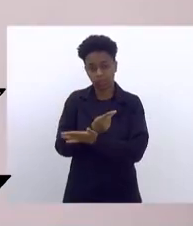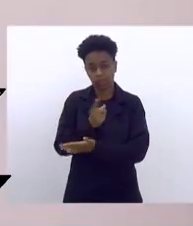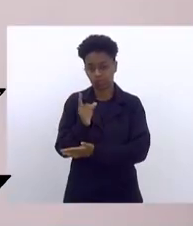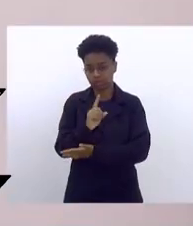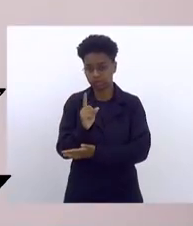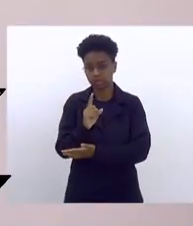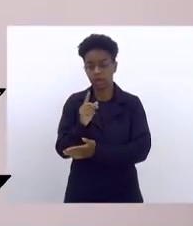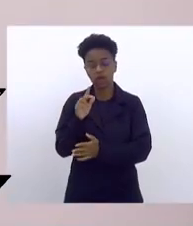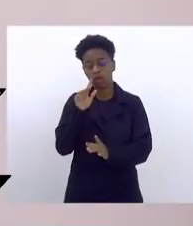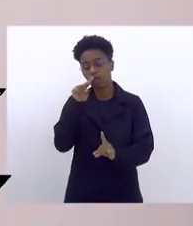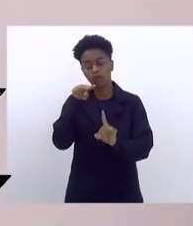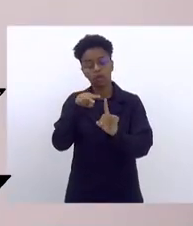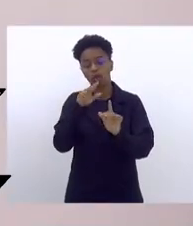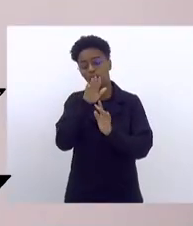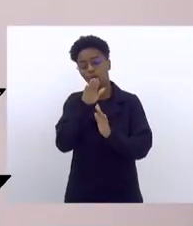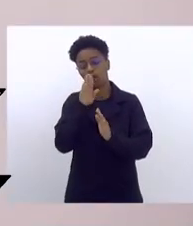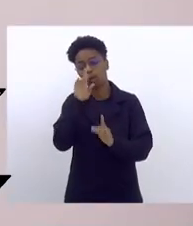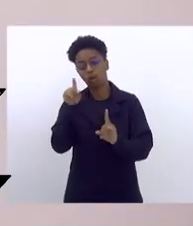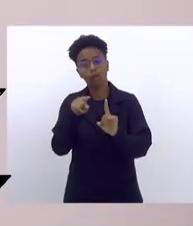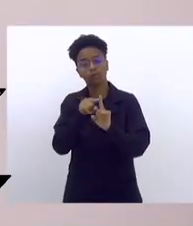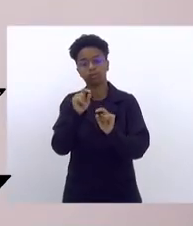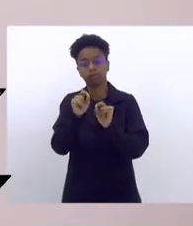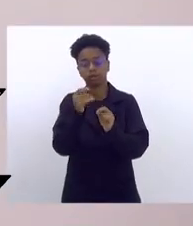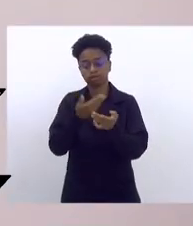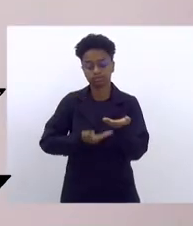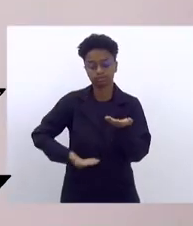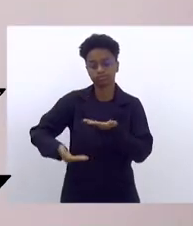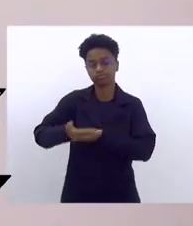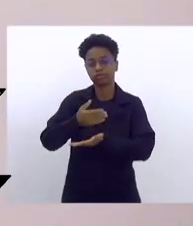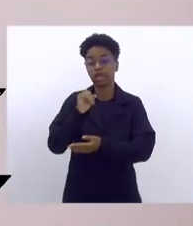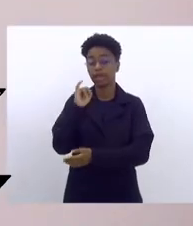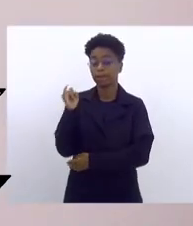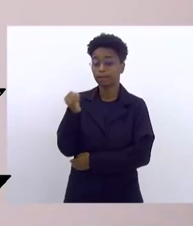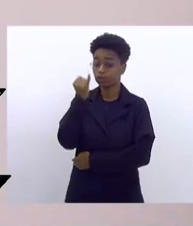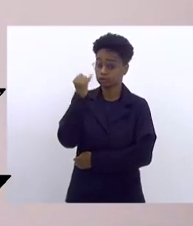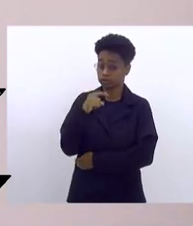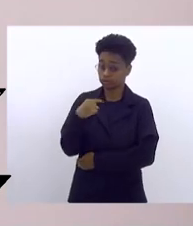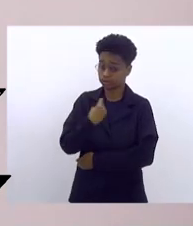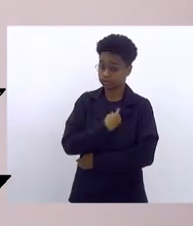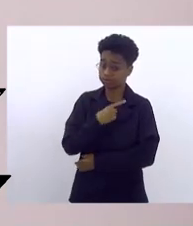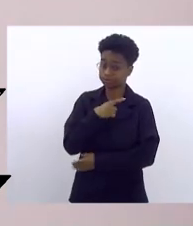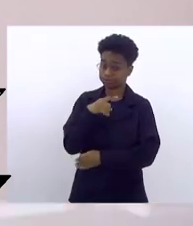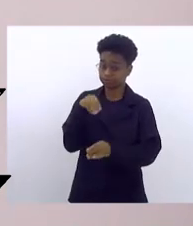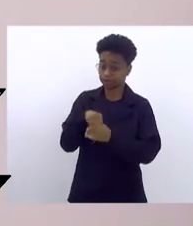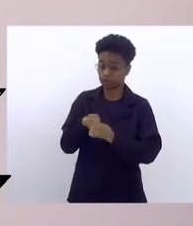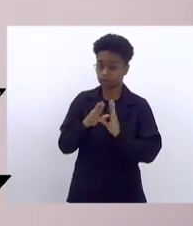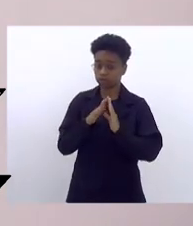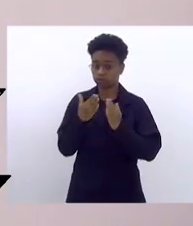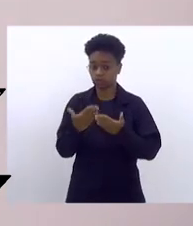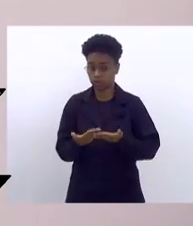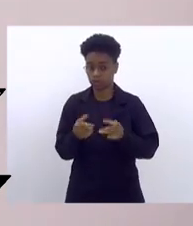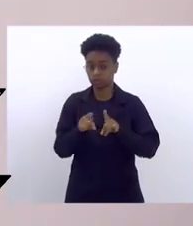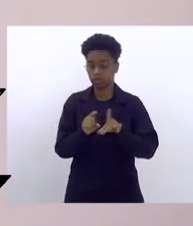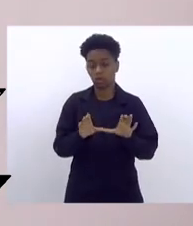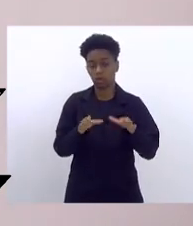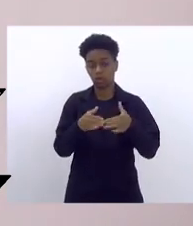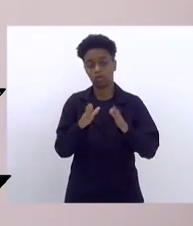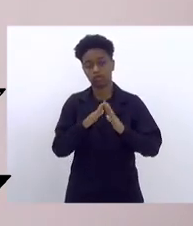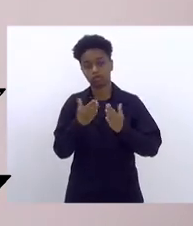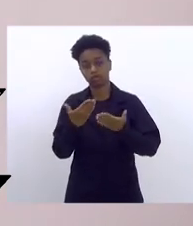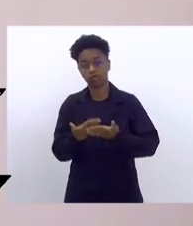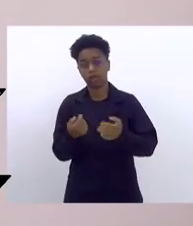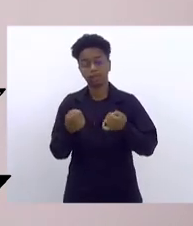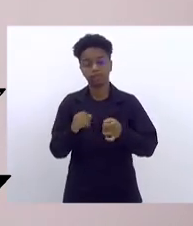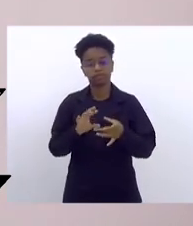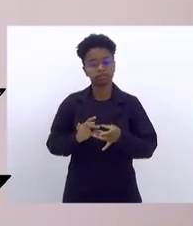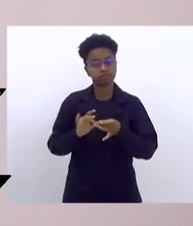cooperação e isso é importante que a gente tenha dentro das escolas que toda a comunidade escolar esteja imbuída